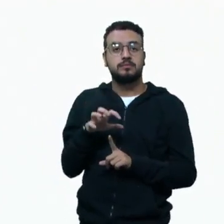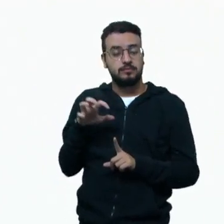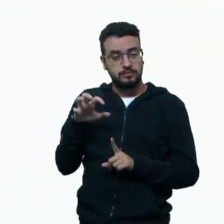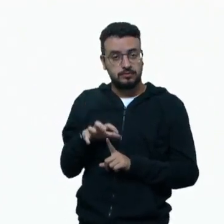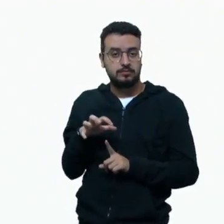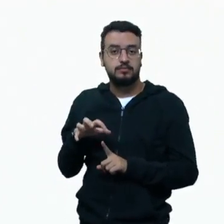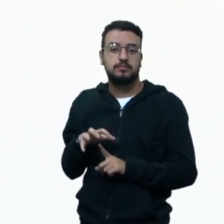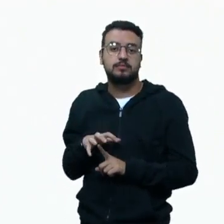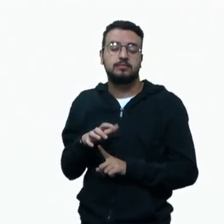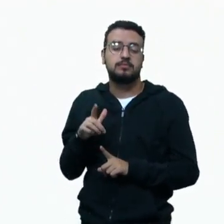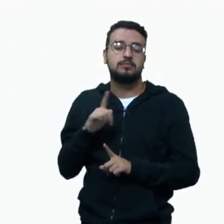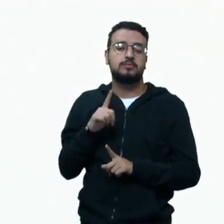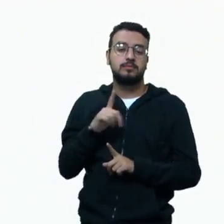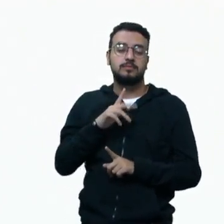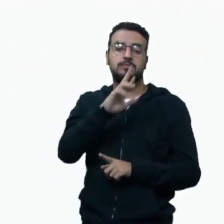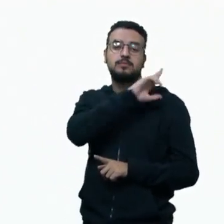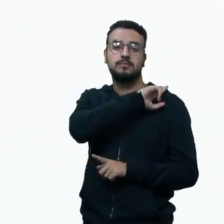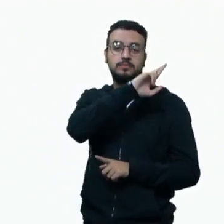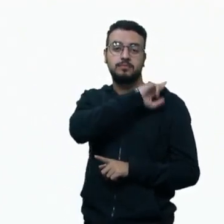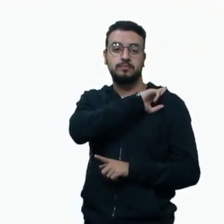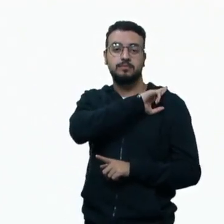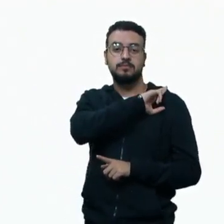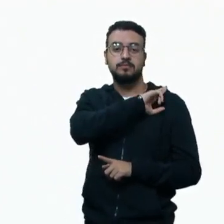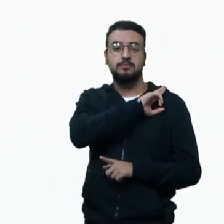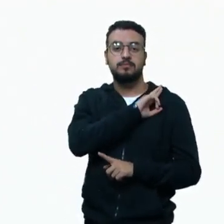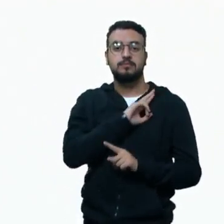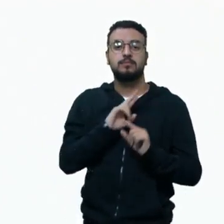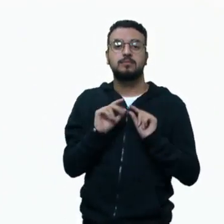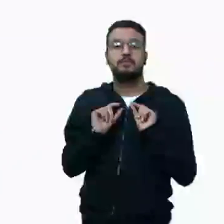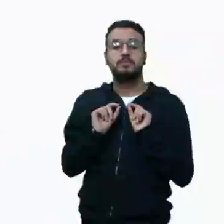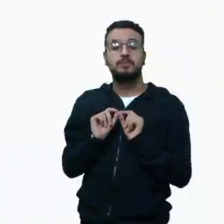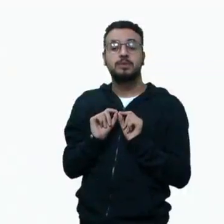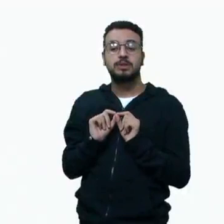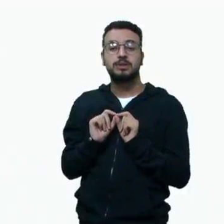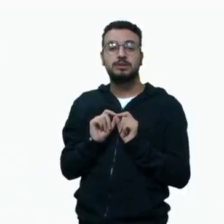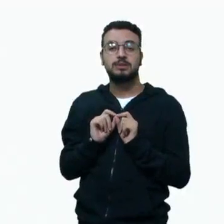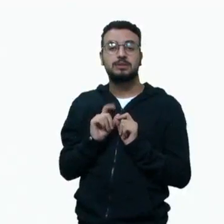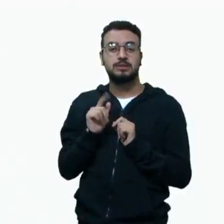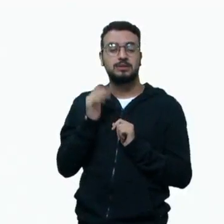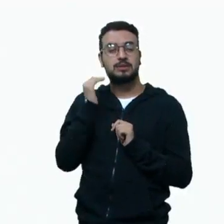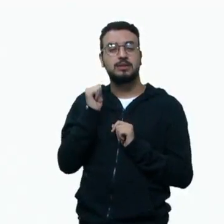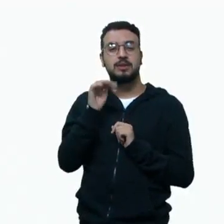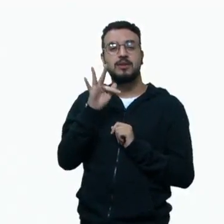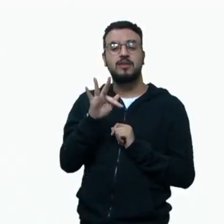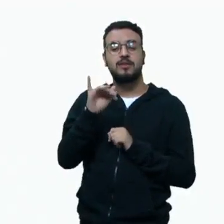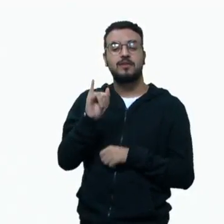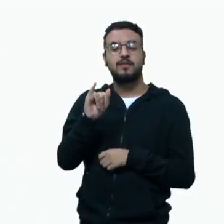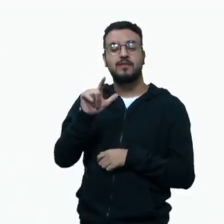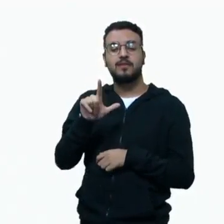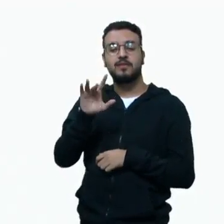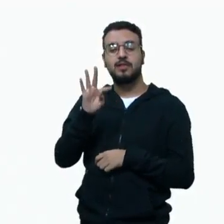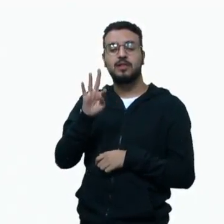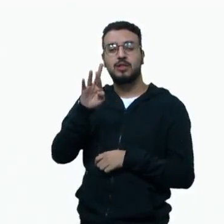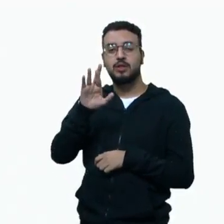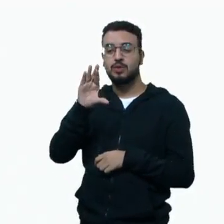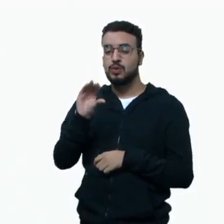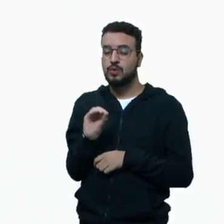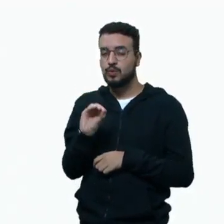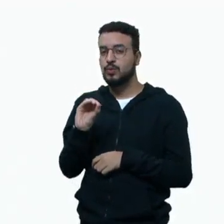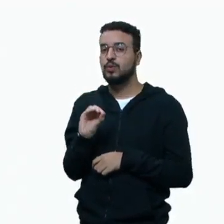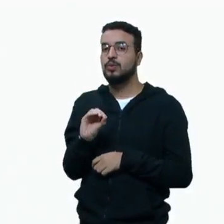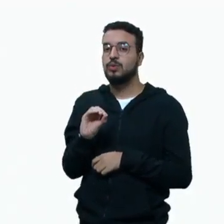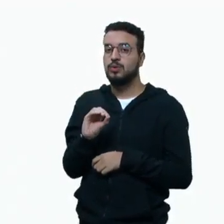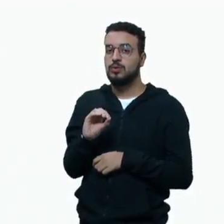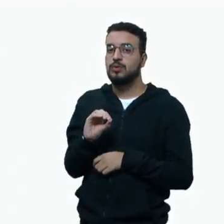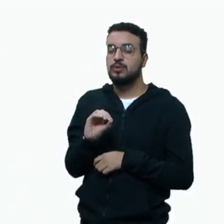tá? Ela é responsável por aquele filtro que a gente tem ou que nós deveríamos